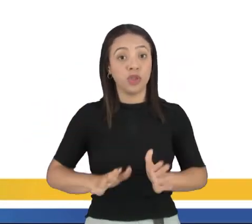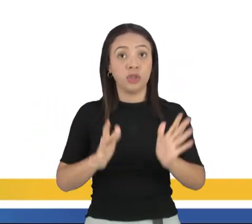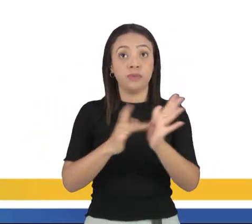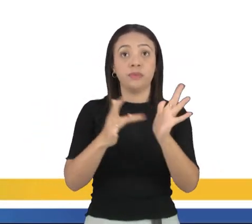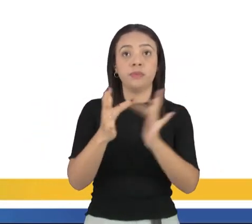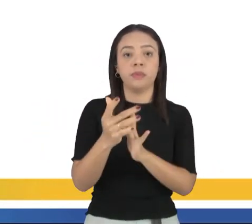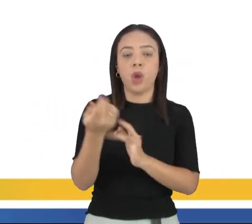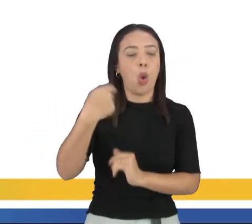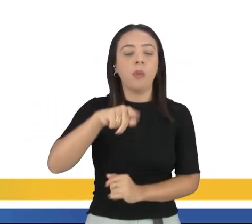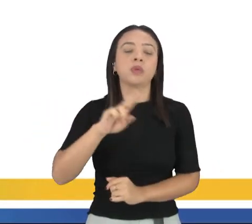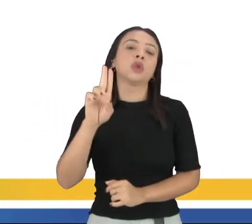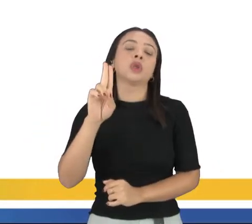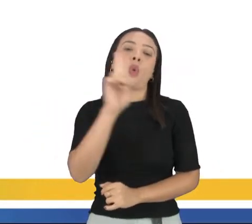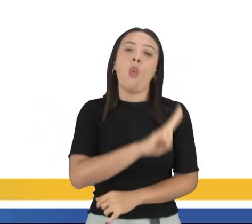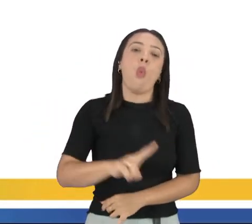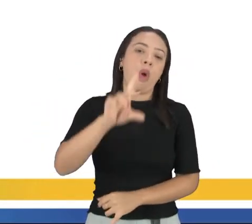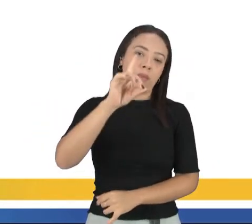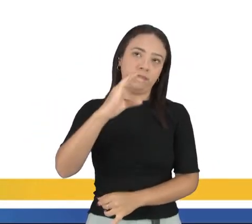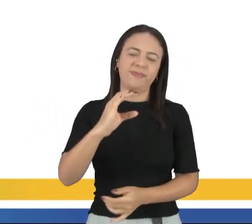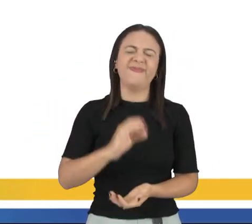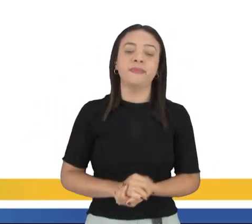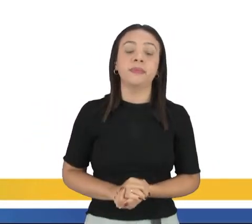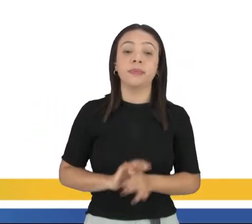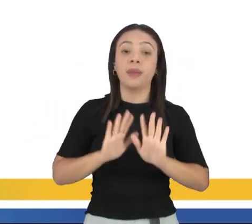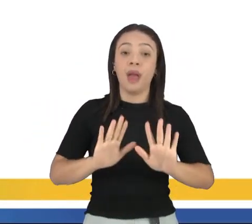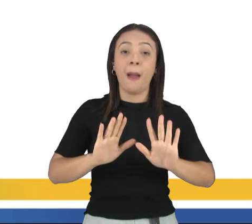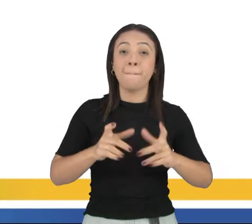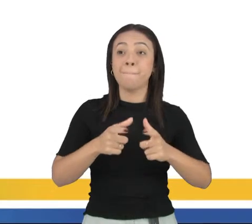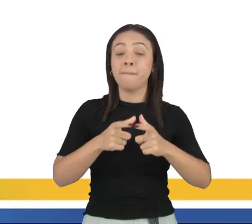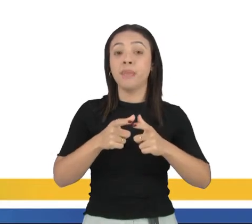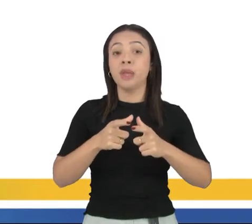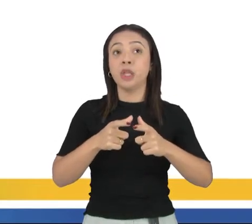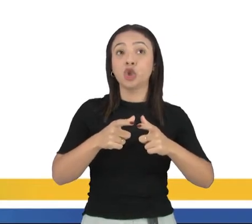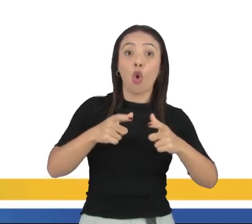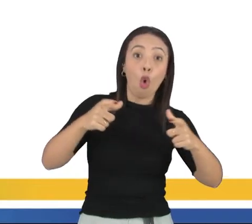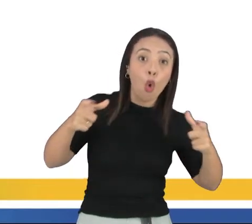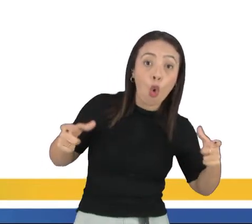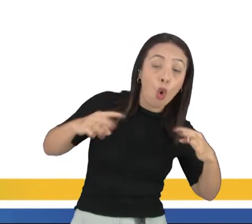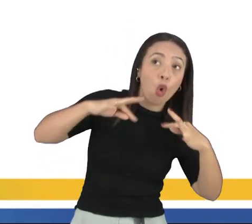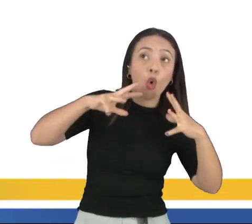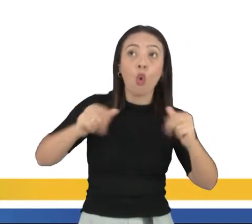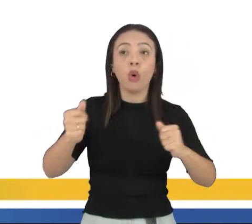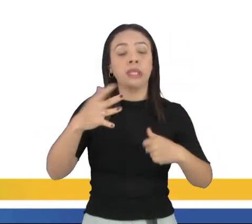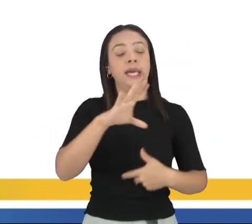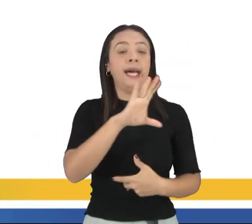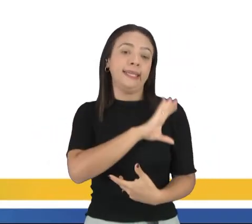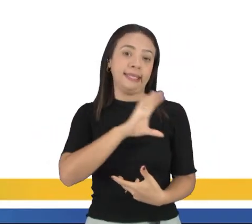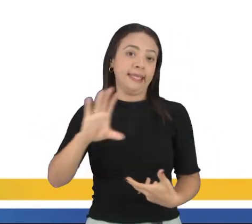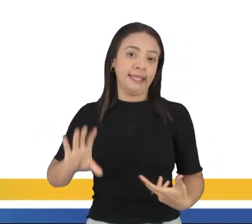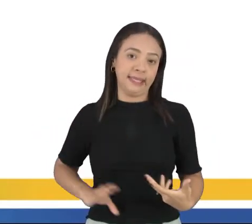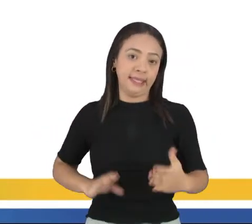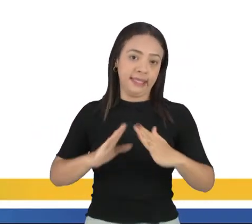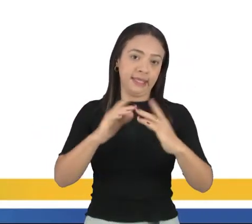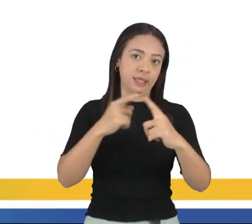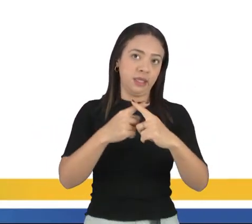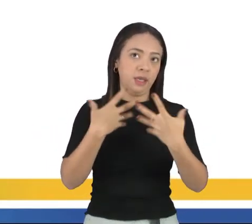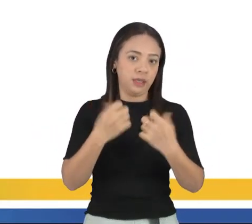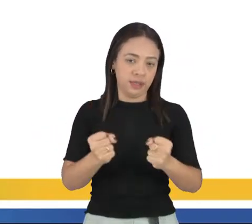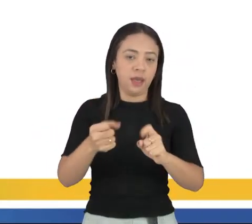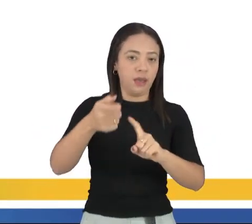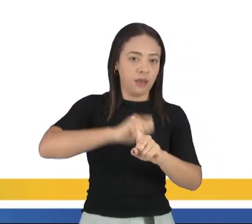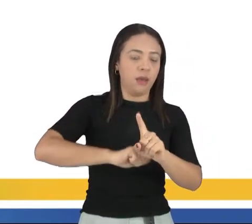não necessitam dessa sigla é importante ressaltar que nem todas as igrejas cristãs aí esse calendário a Igreja Católica